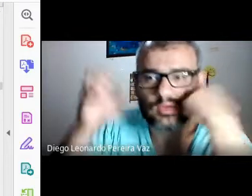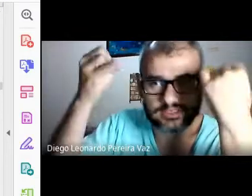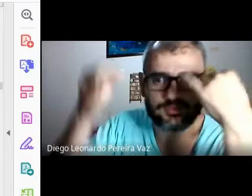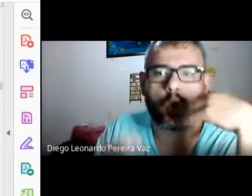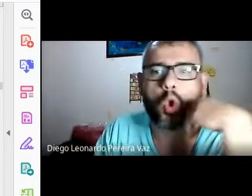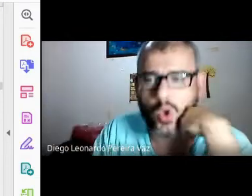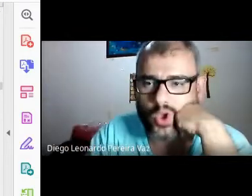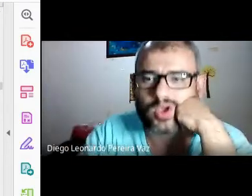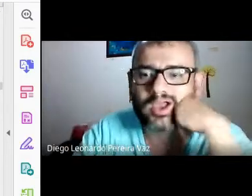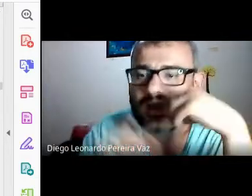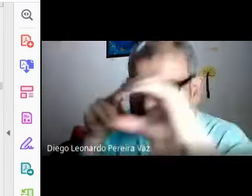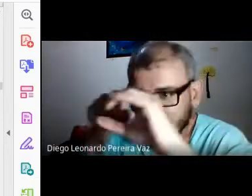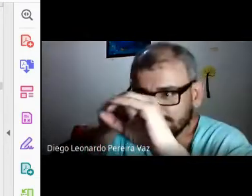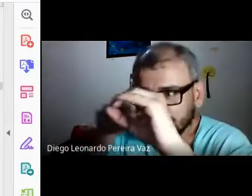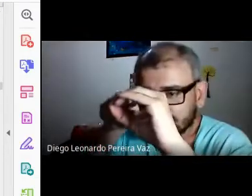Tudo explicou.